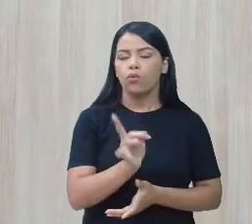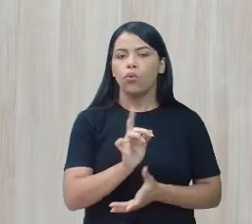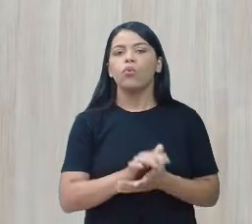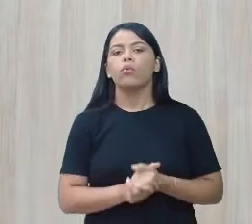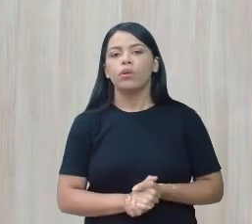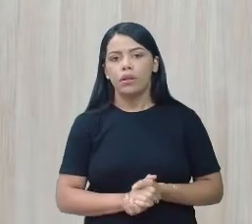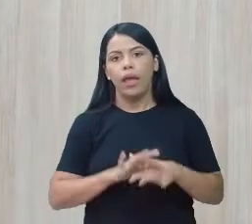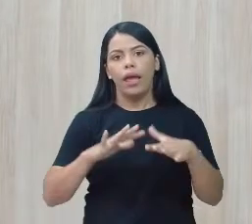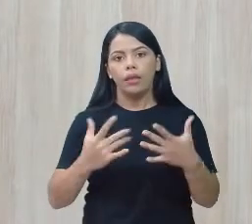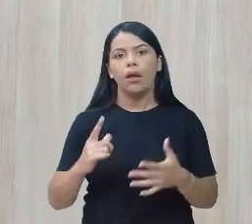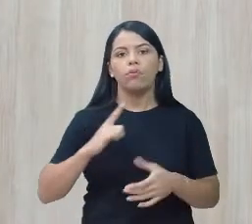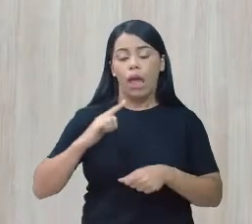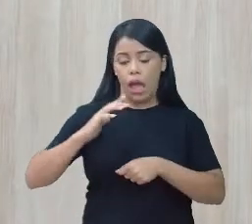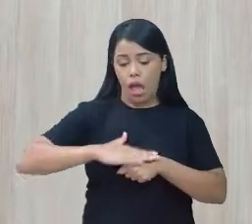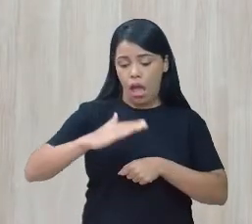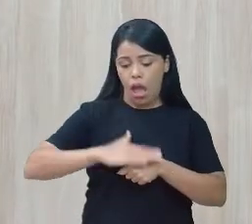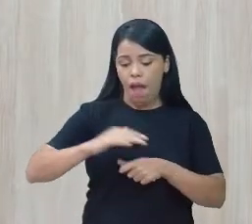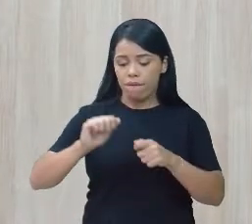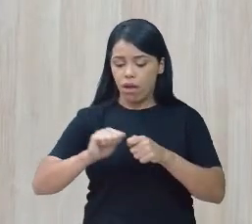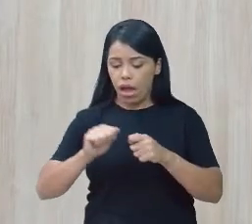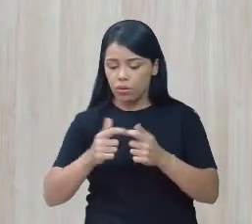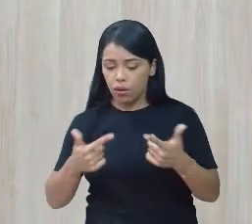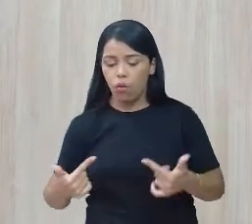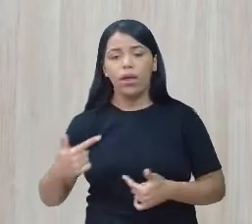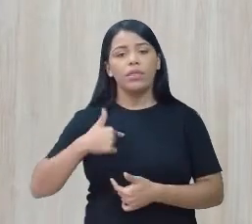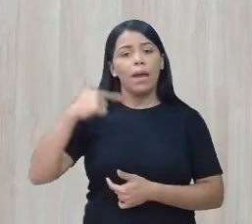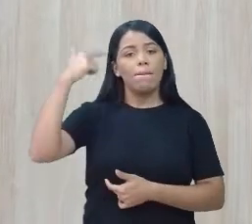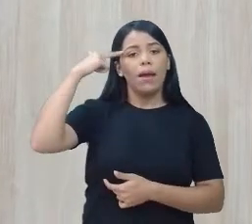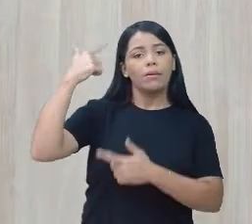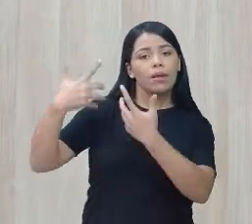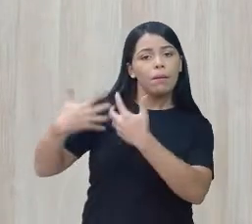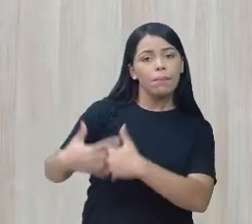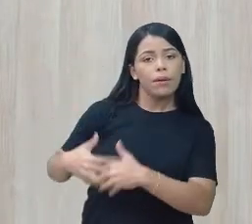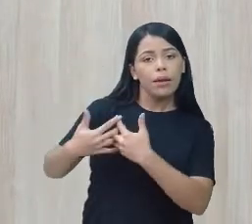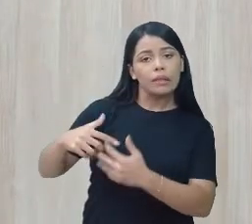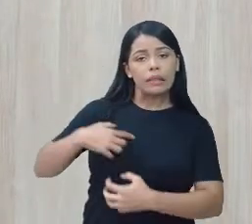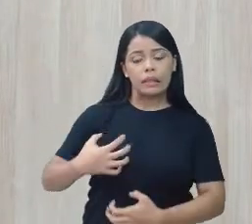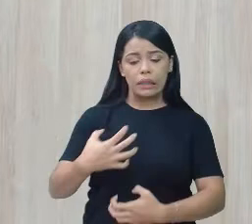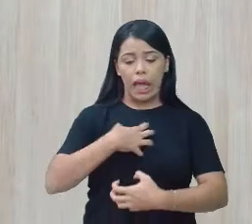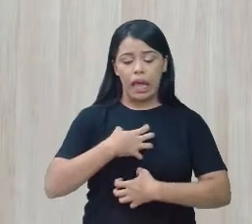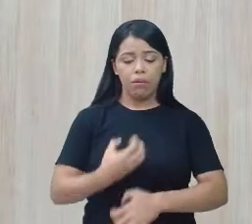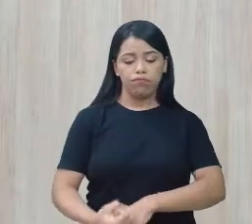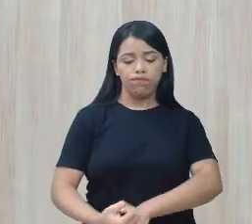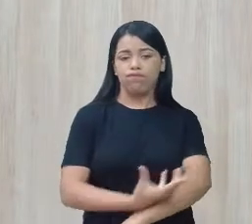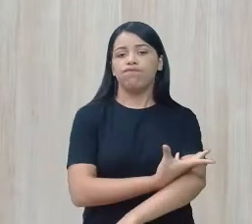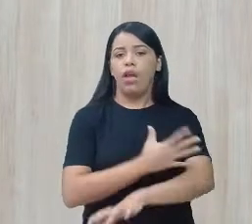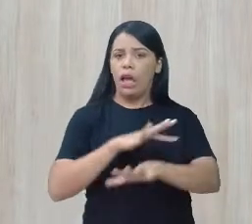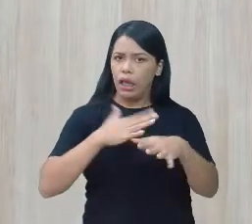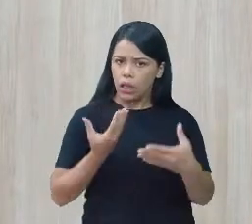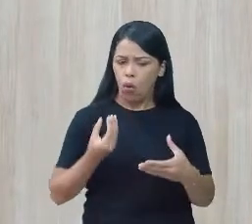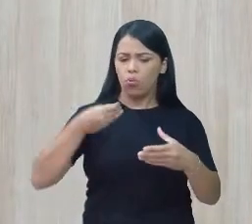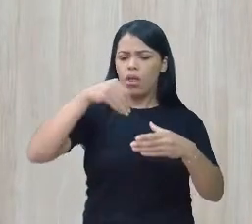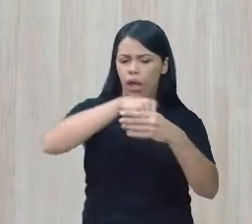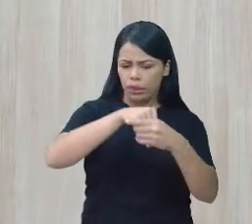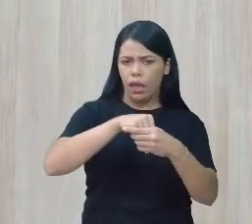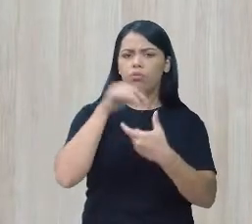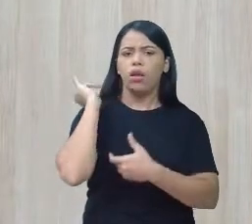eles desenvolvem uma ação, se eles têm pensamento, se eles sentem as emoções, eles estão incumbidos